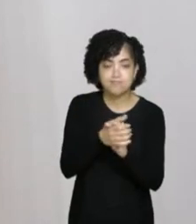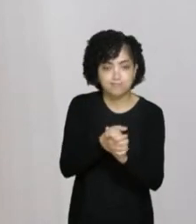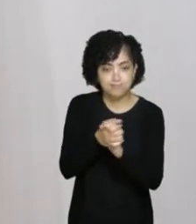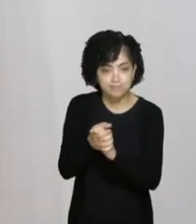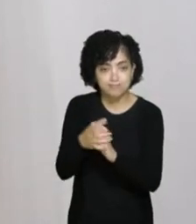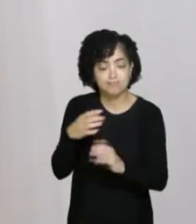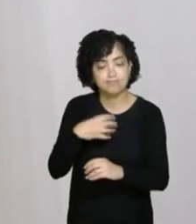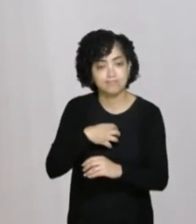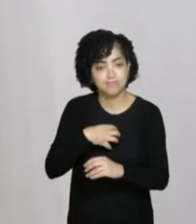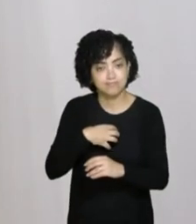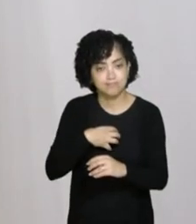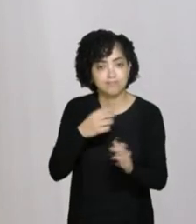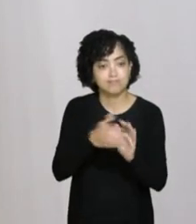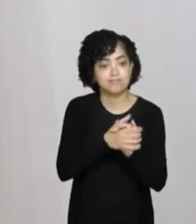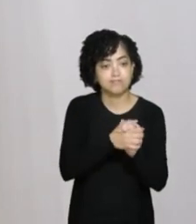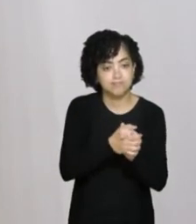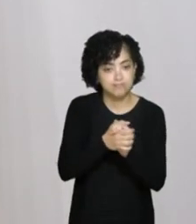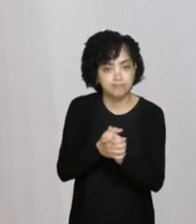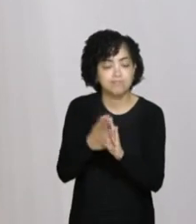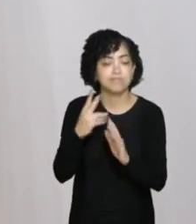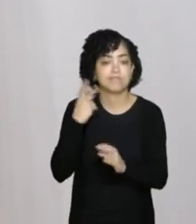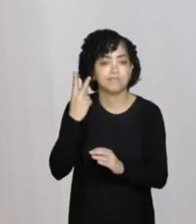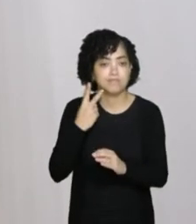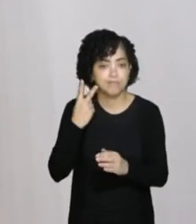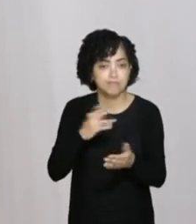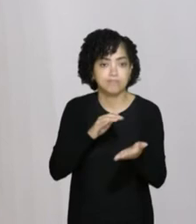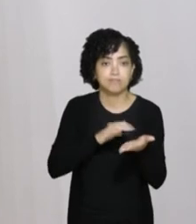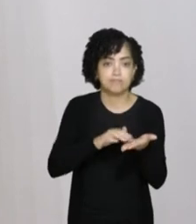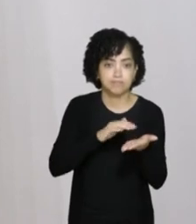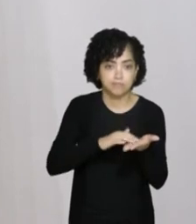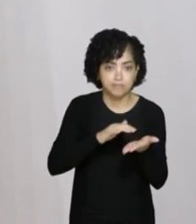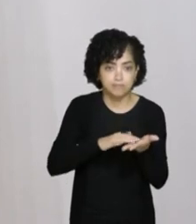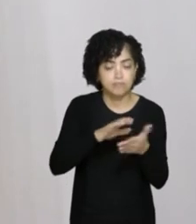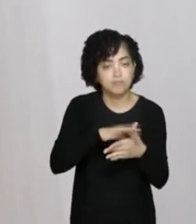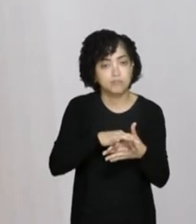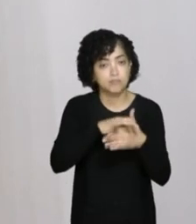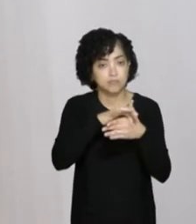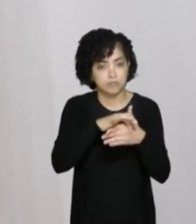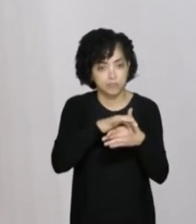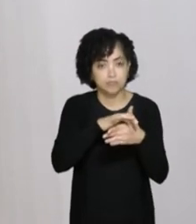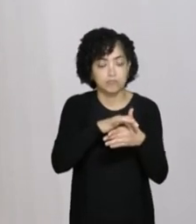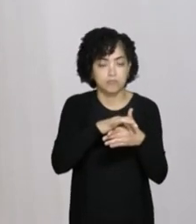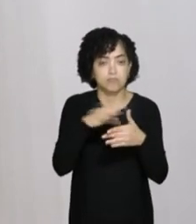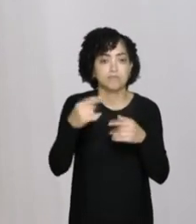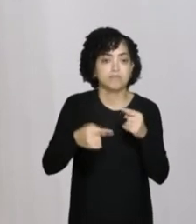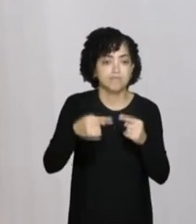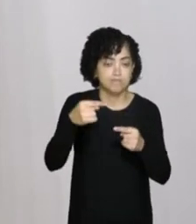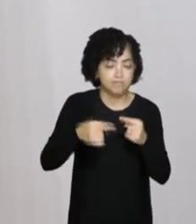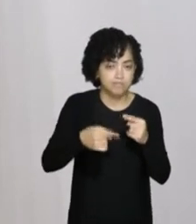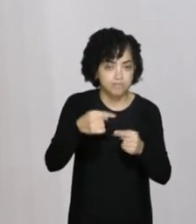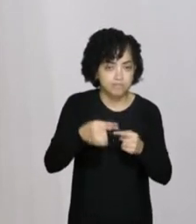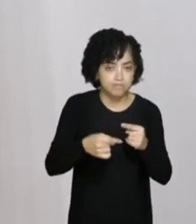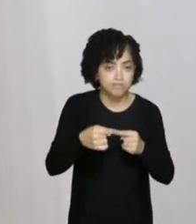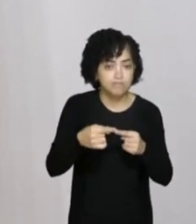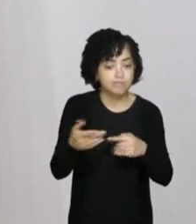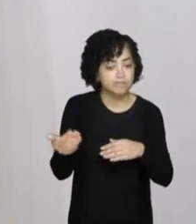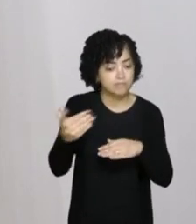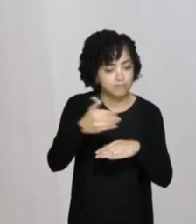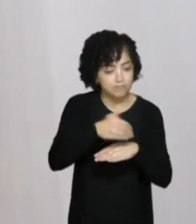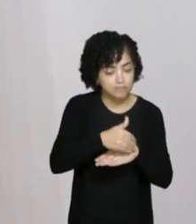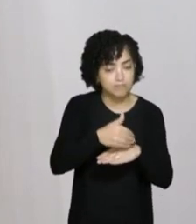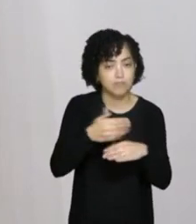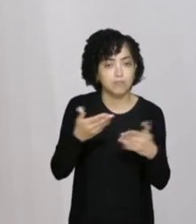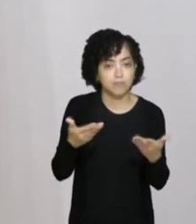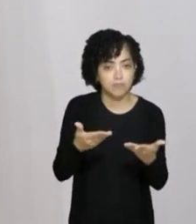forma, cumprimentar todos os vereadores, secretários, lideranças políticas que prestigiam esse ato